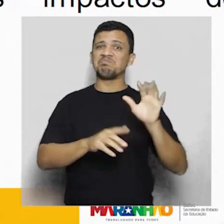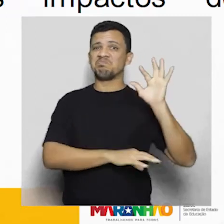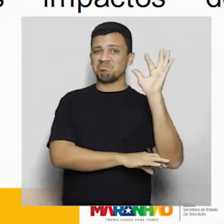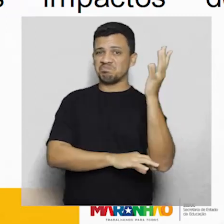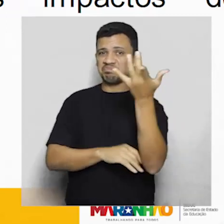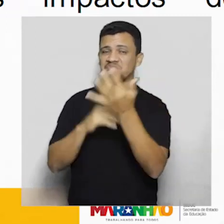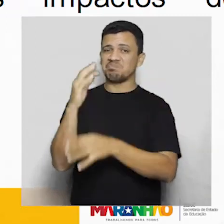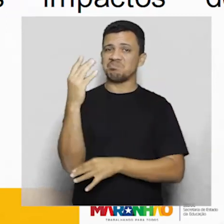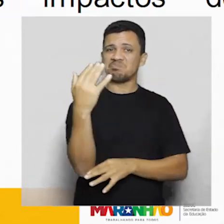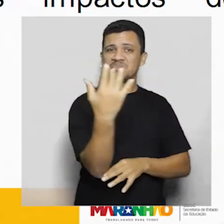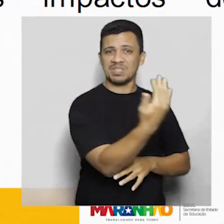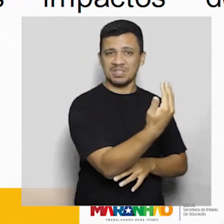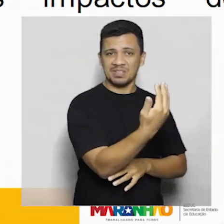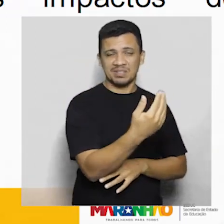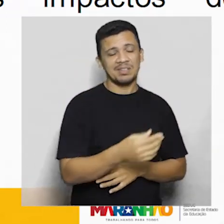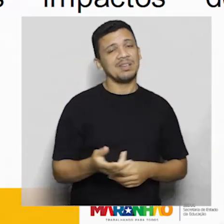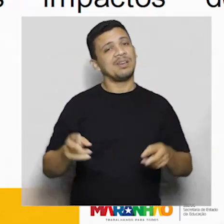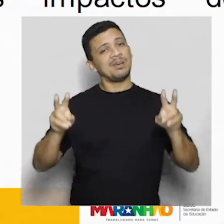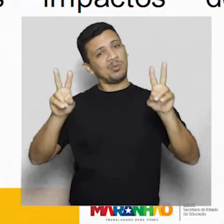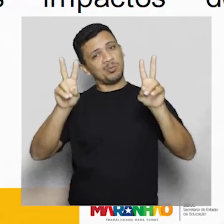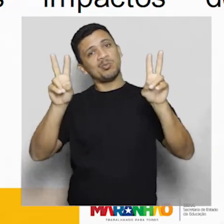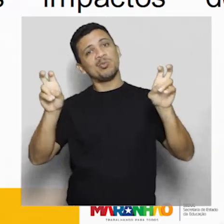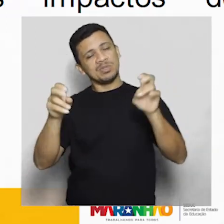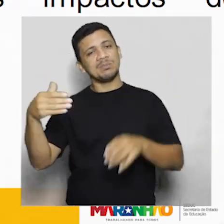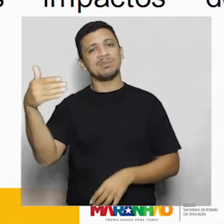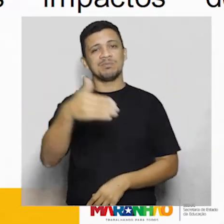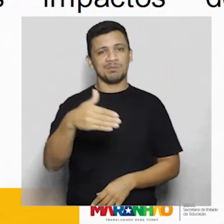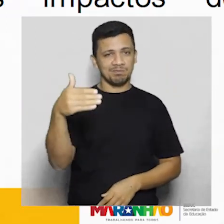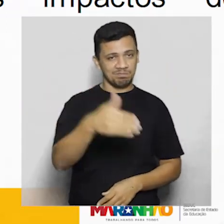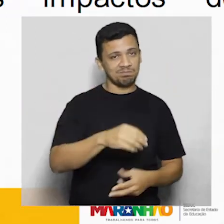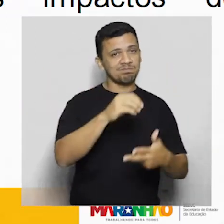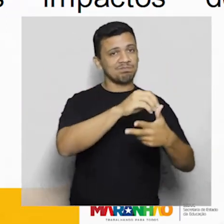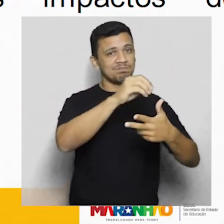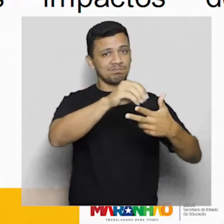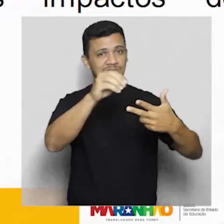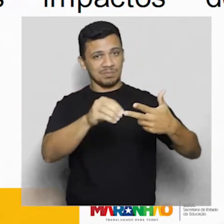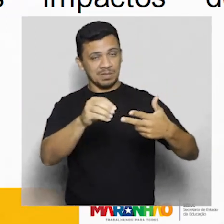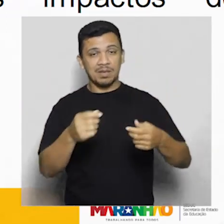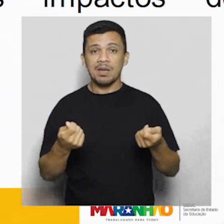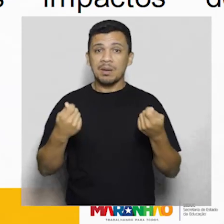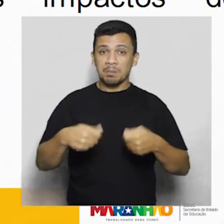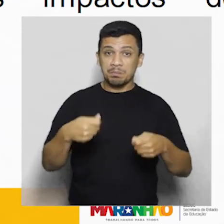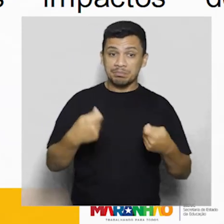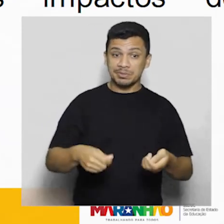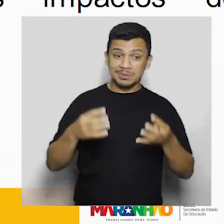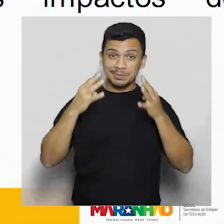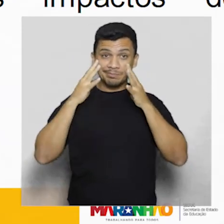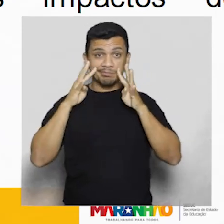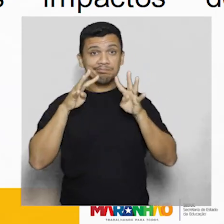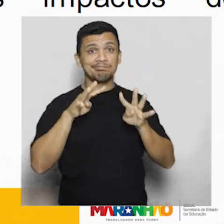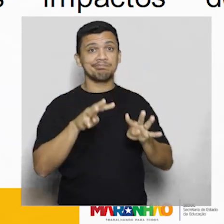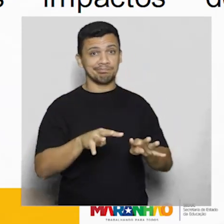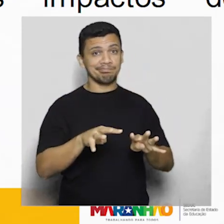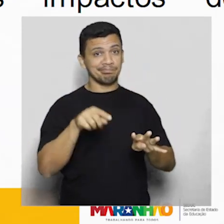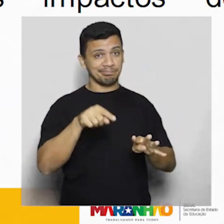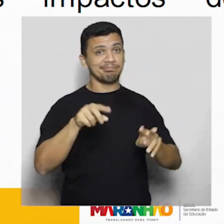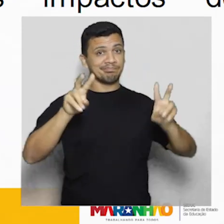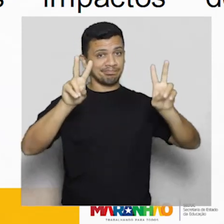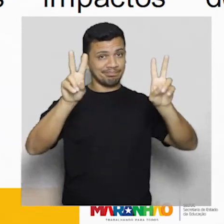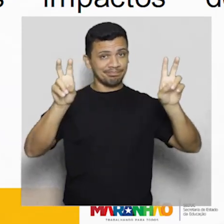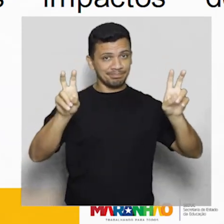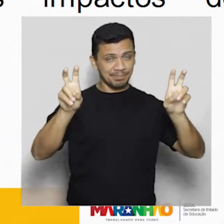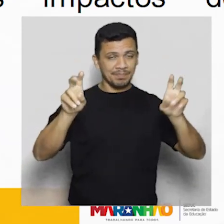recorrente nas últimas edições do Enem então a gente precisa ficar assim bem atento a esse tema